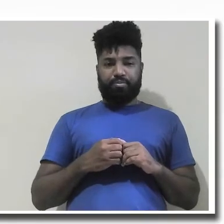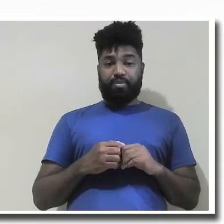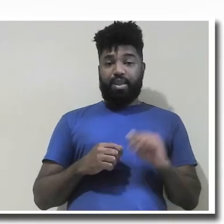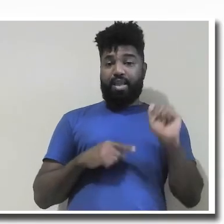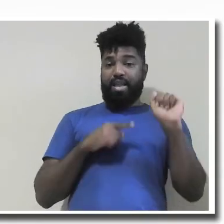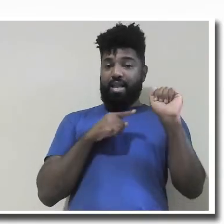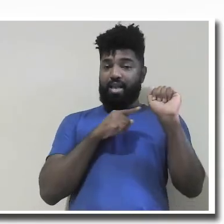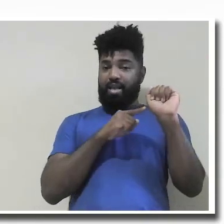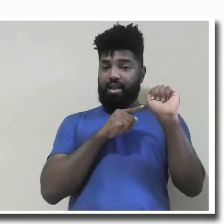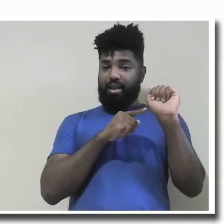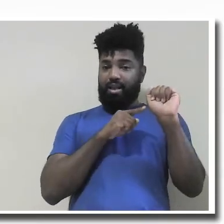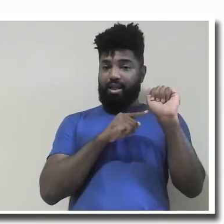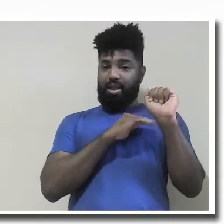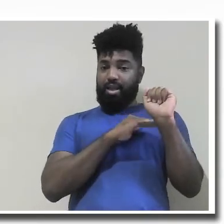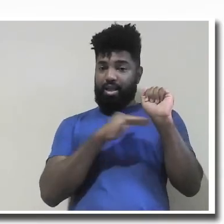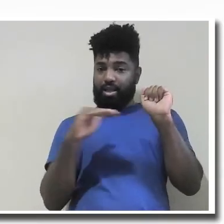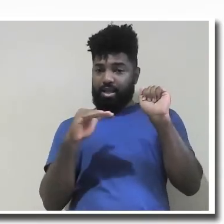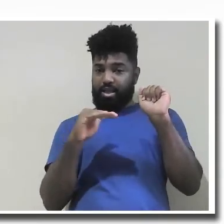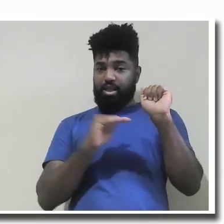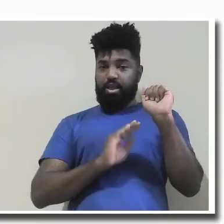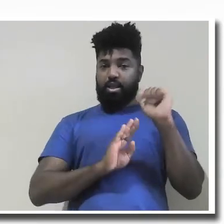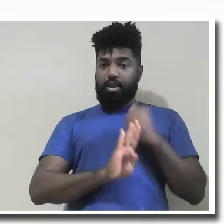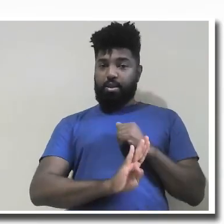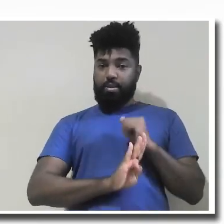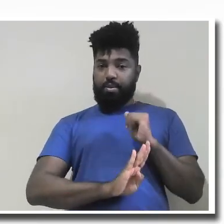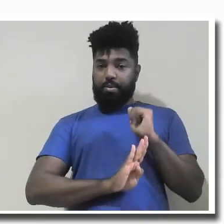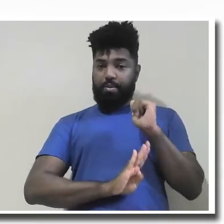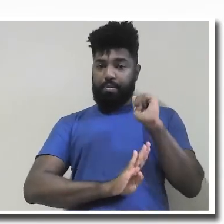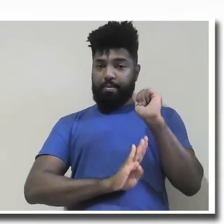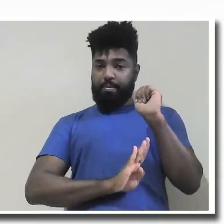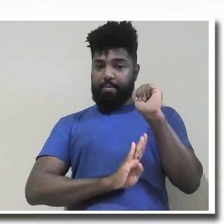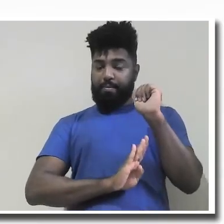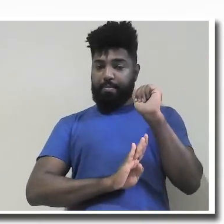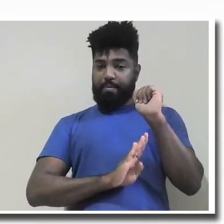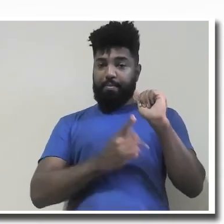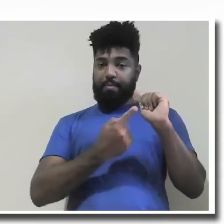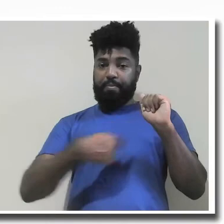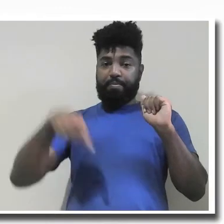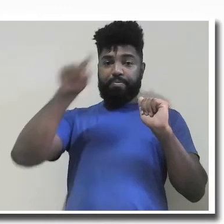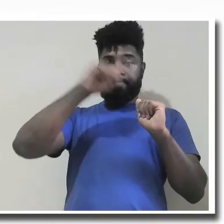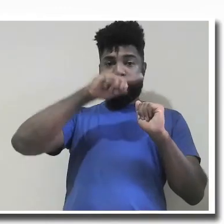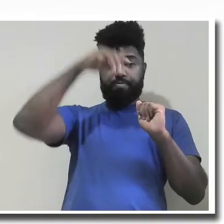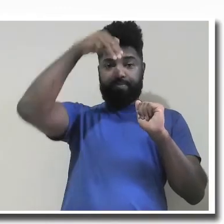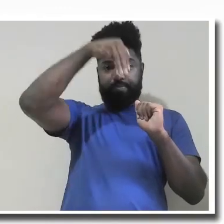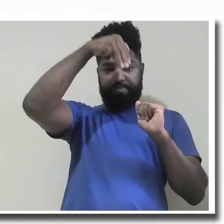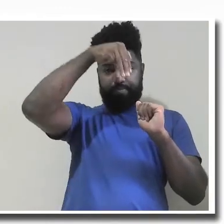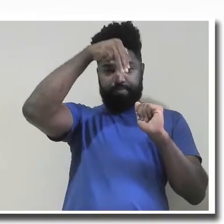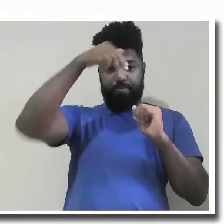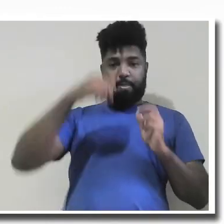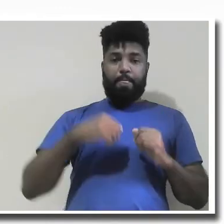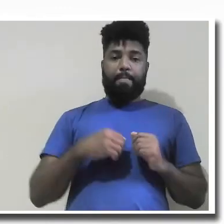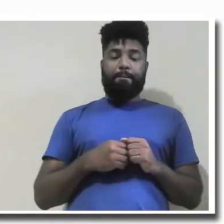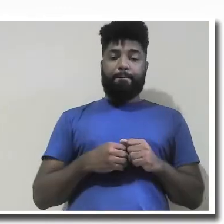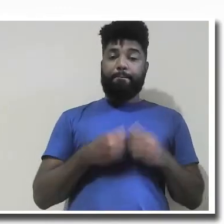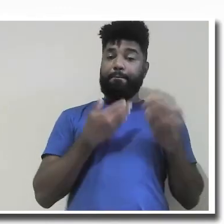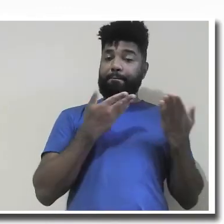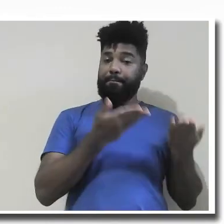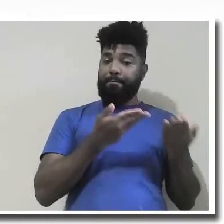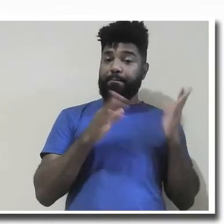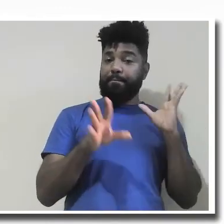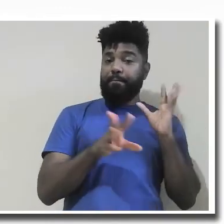A por um valor B e levarmos posteriormente a um valor M, isto